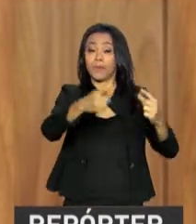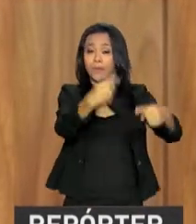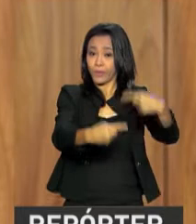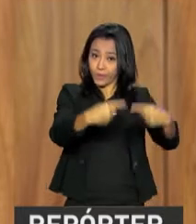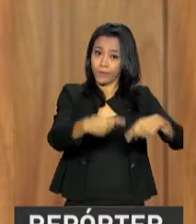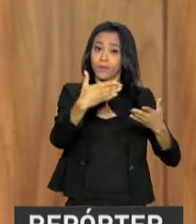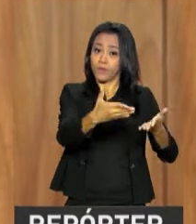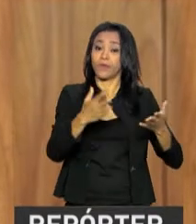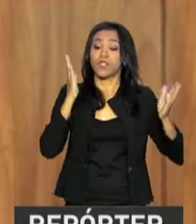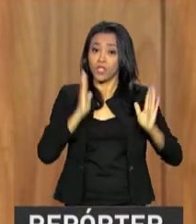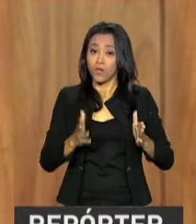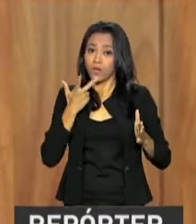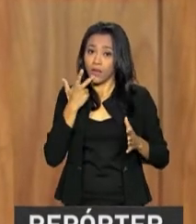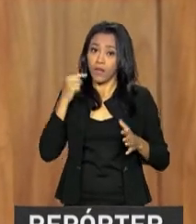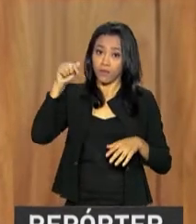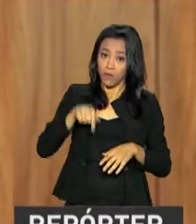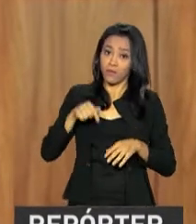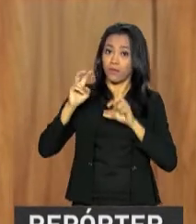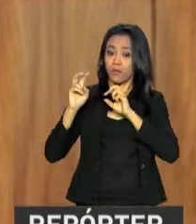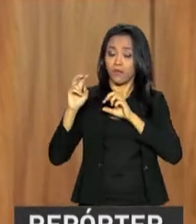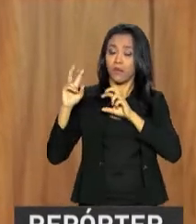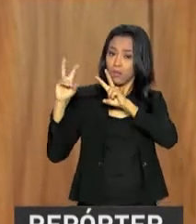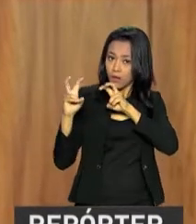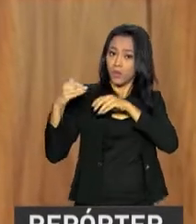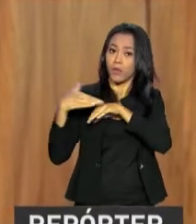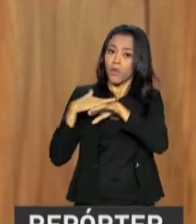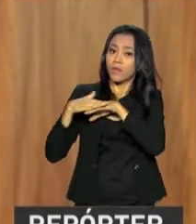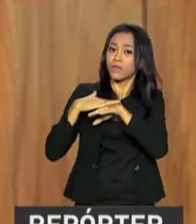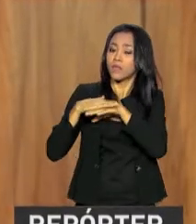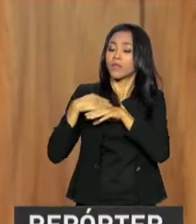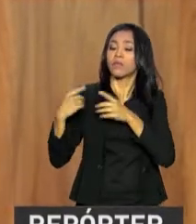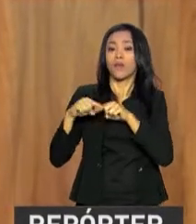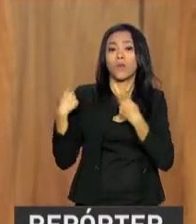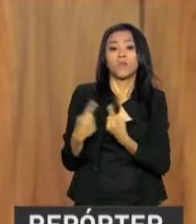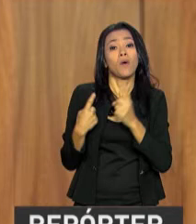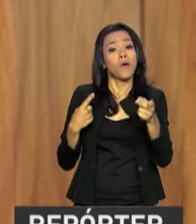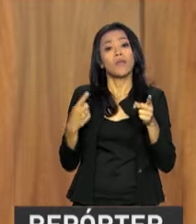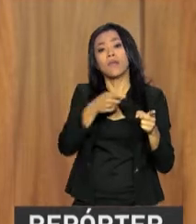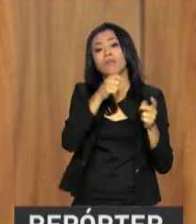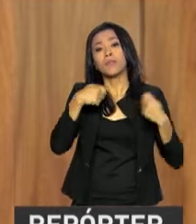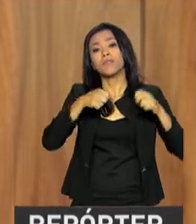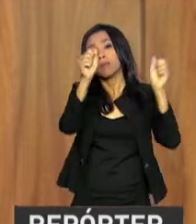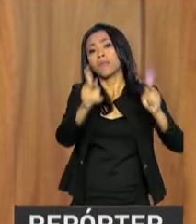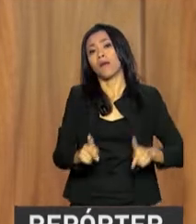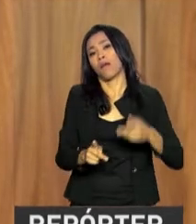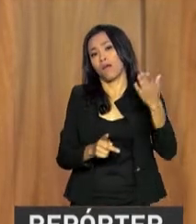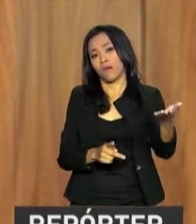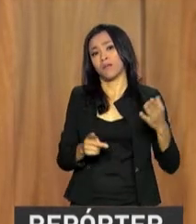tratado durante a reunião é é a pacificação política na venezuela há democracia plena